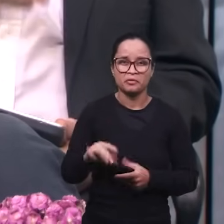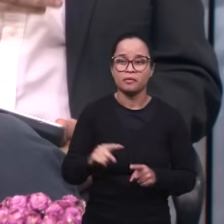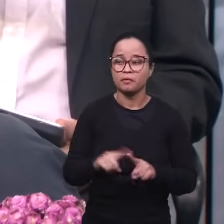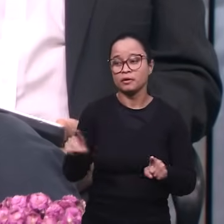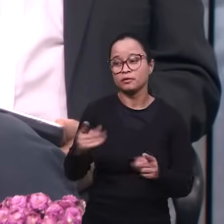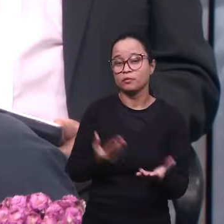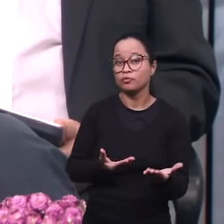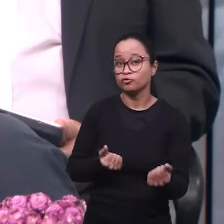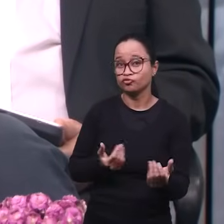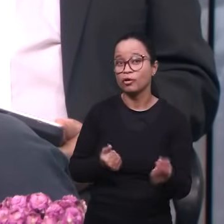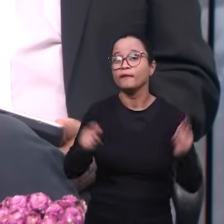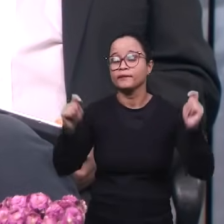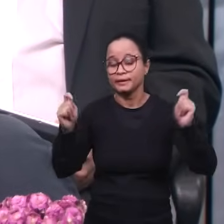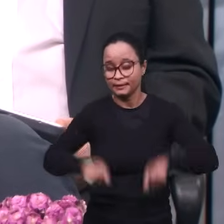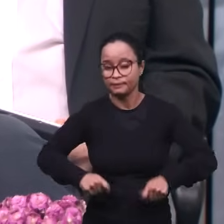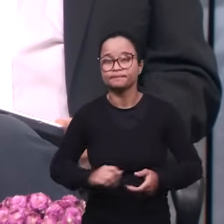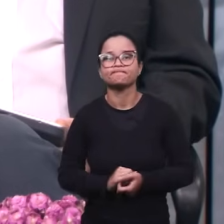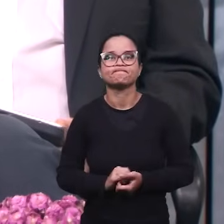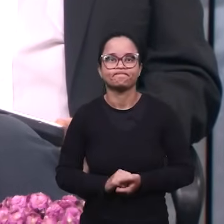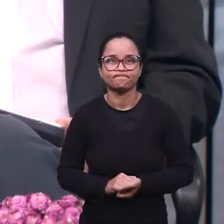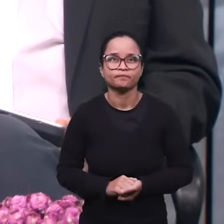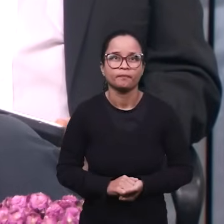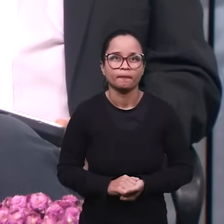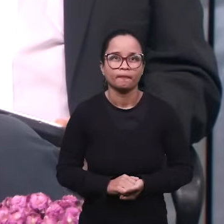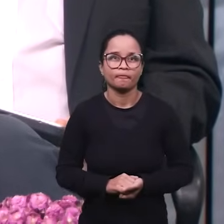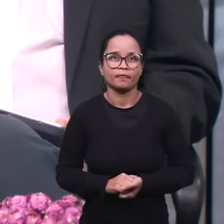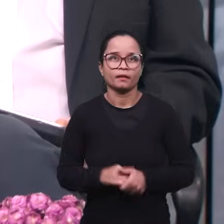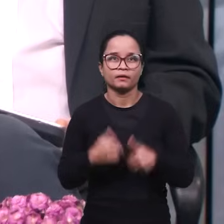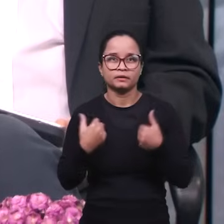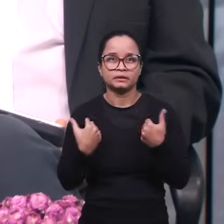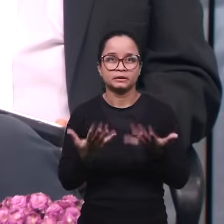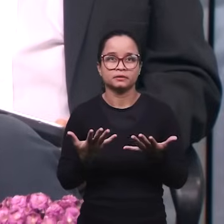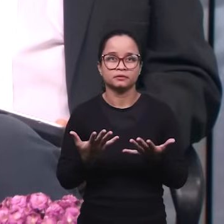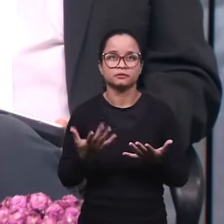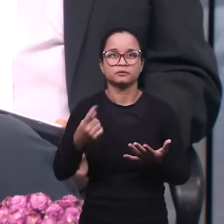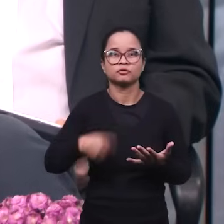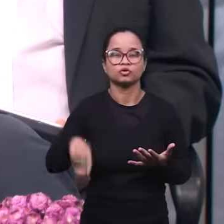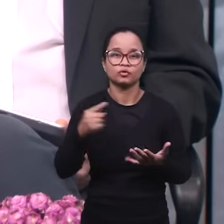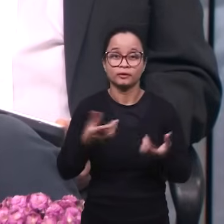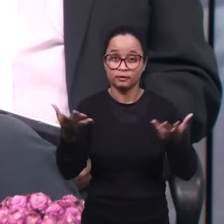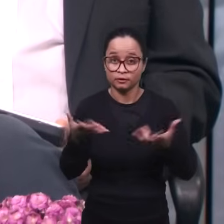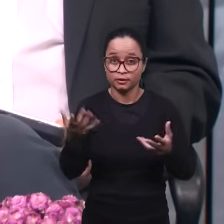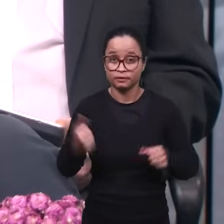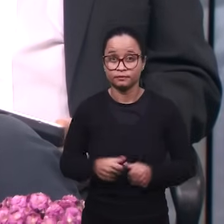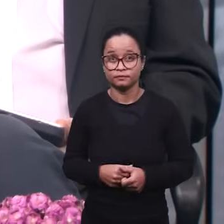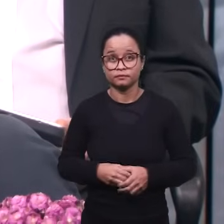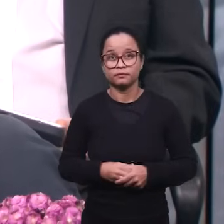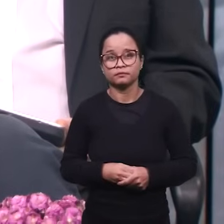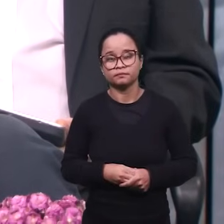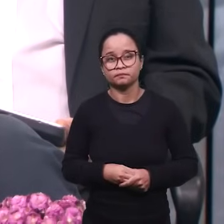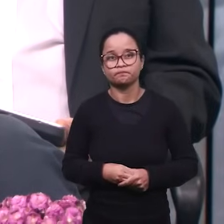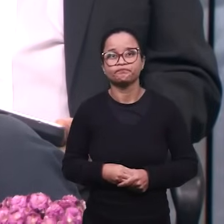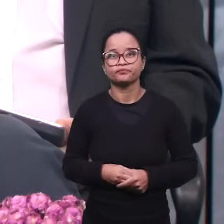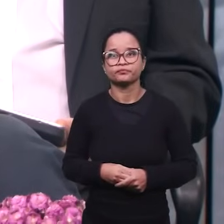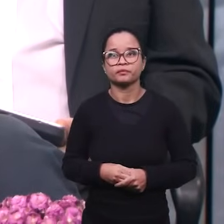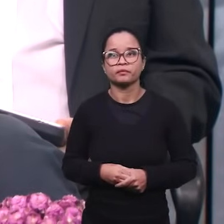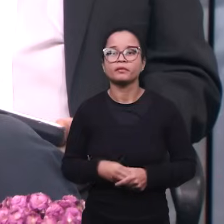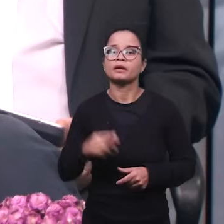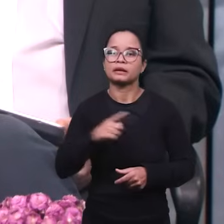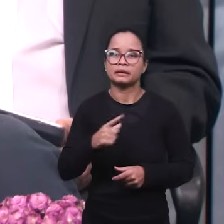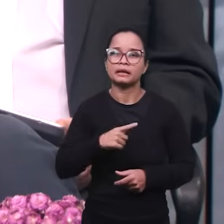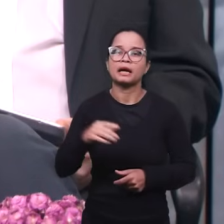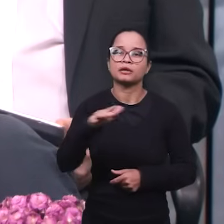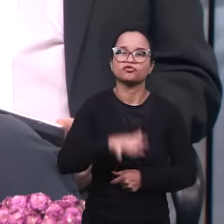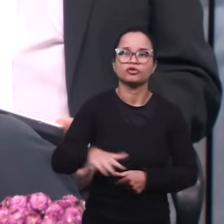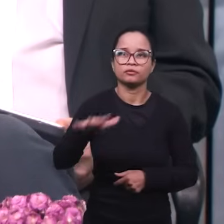Mas para o jovem é possível. Exatamente, é possível. A gente está focando muito aqui nesse debate na previdência